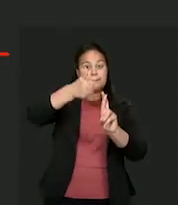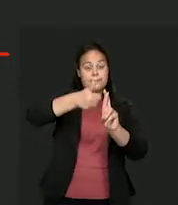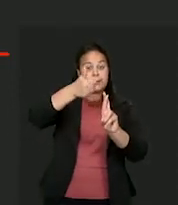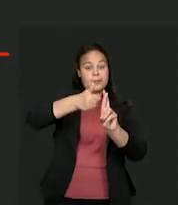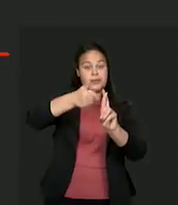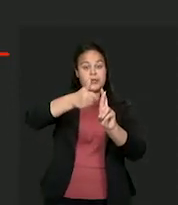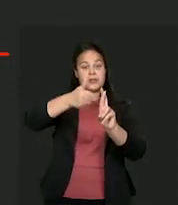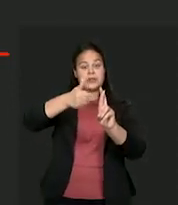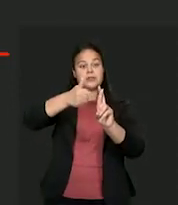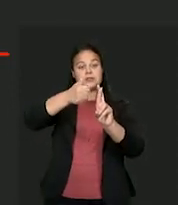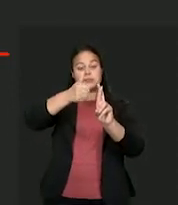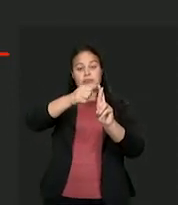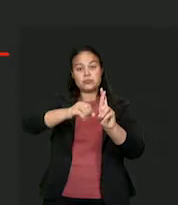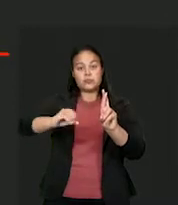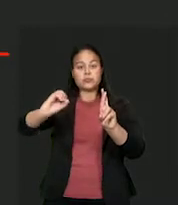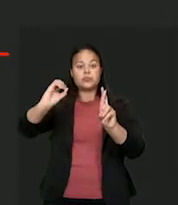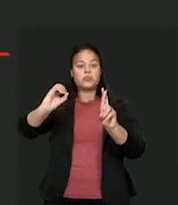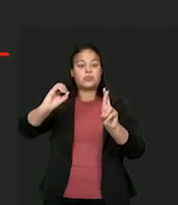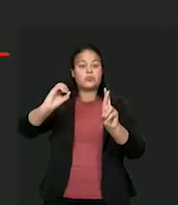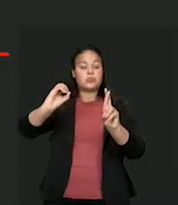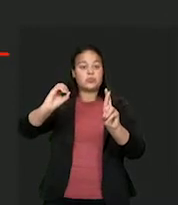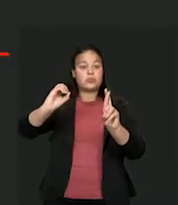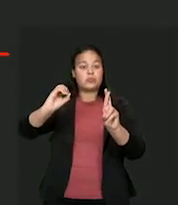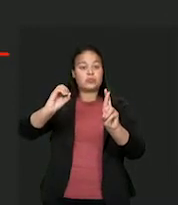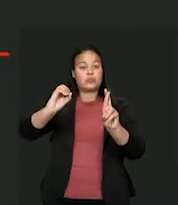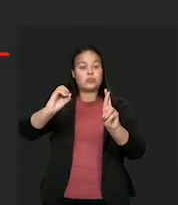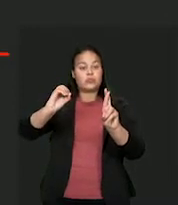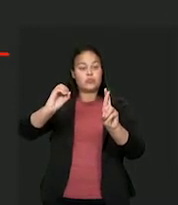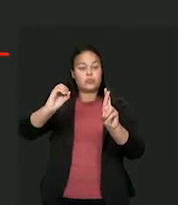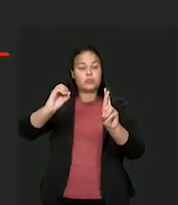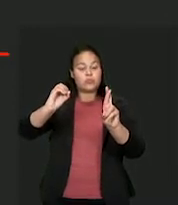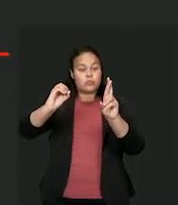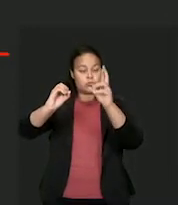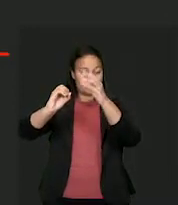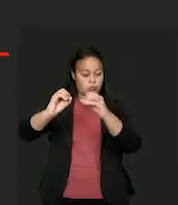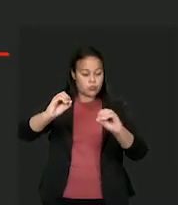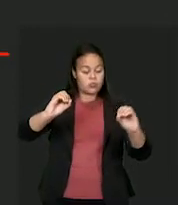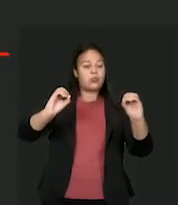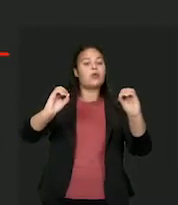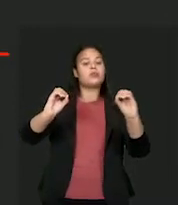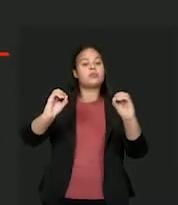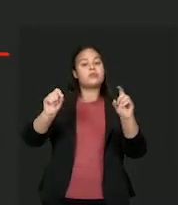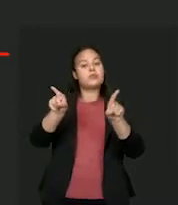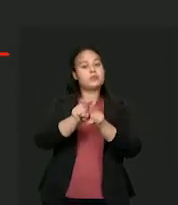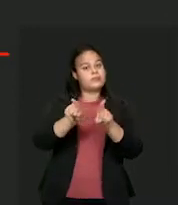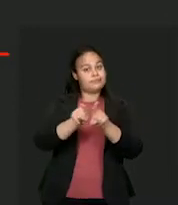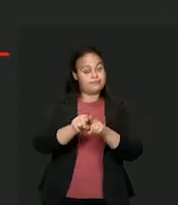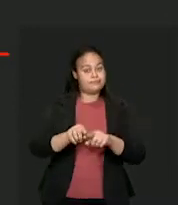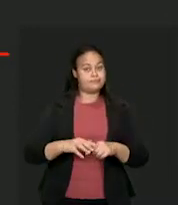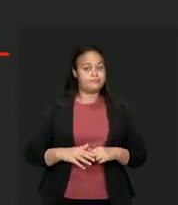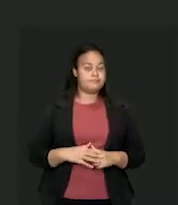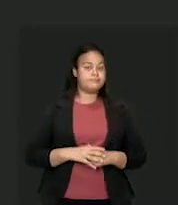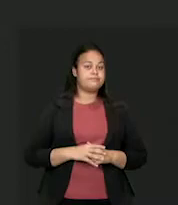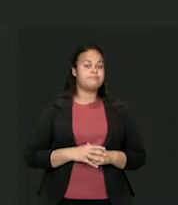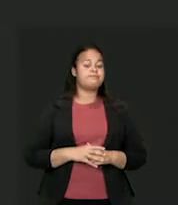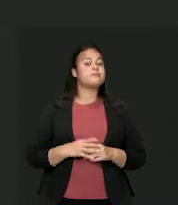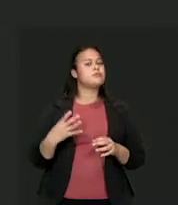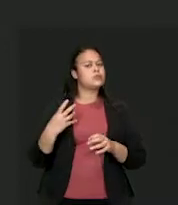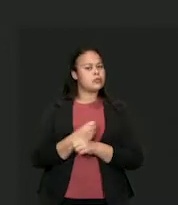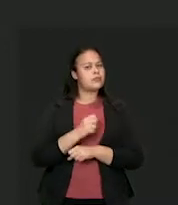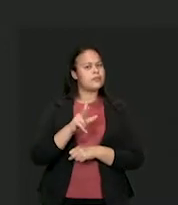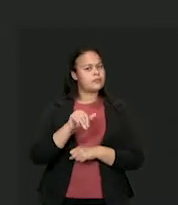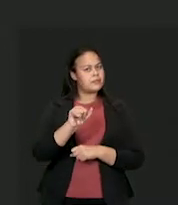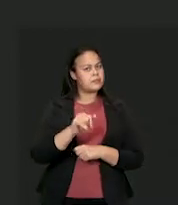une em um nó e a outra extremidade vai se unir no outro nó. Vamos fazer esse cálculo.